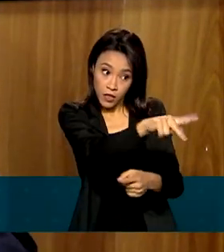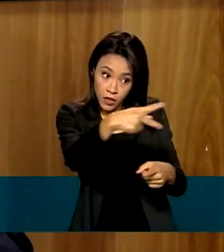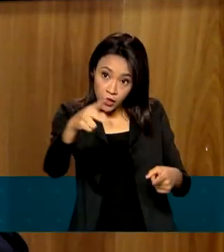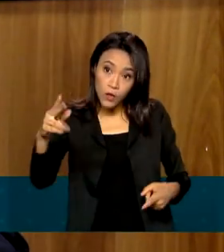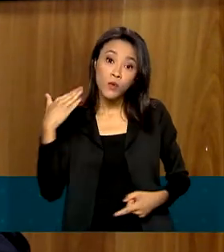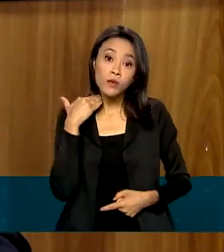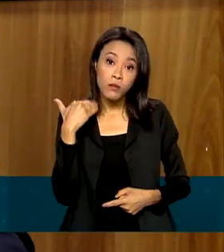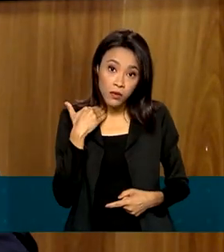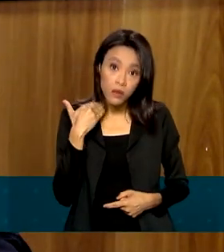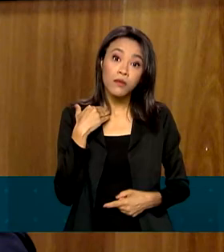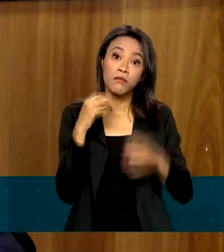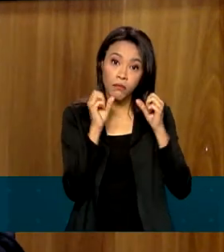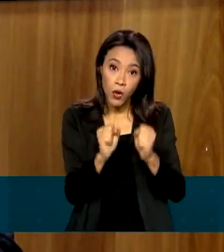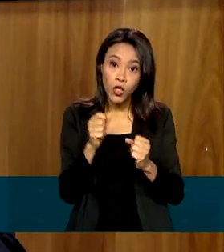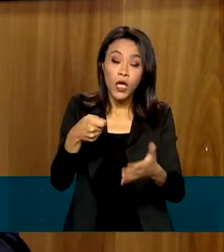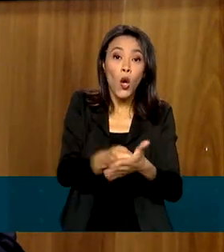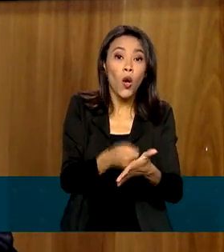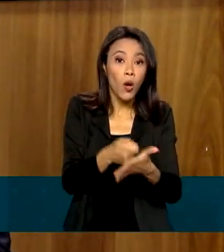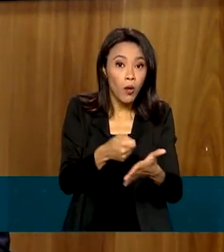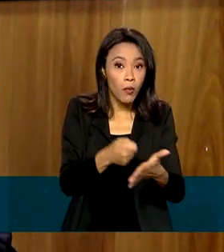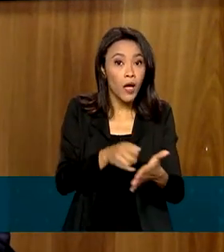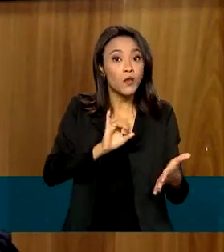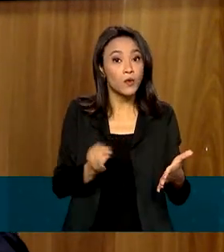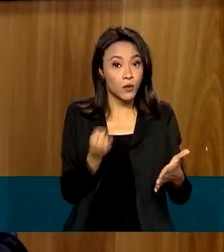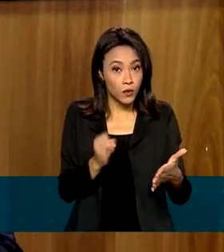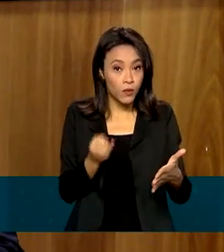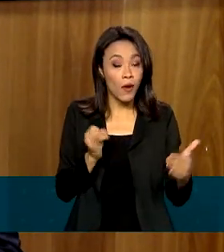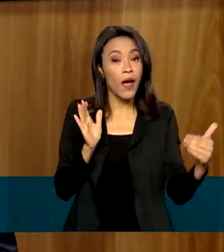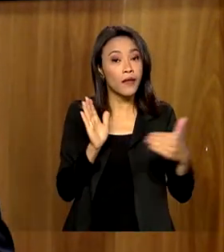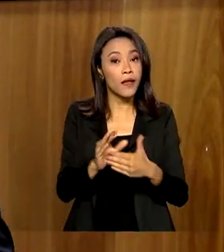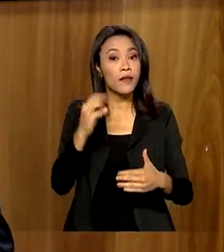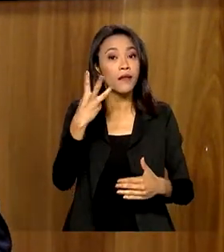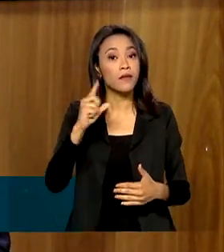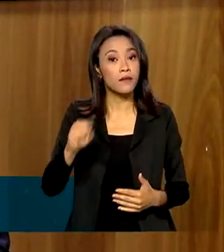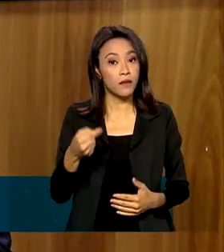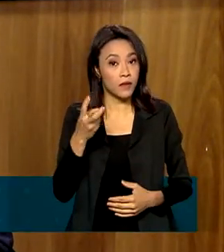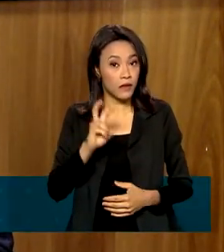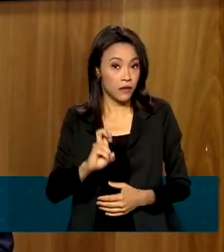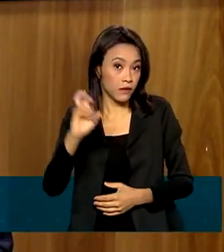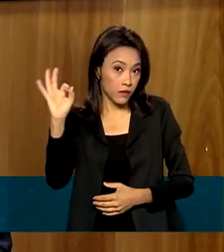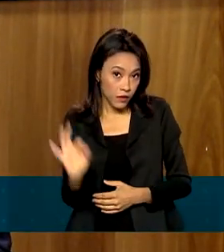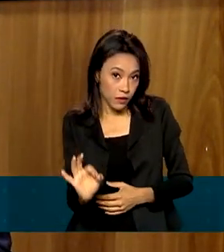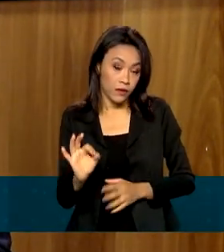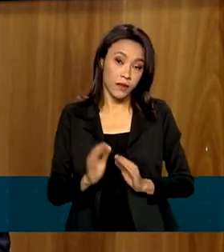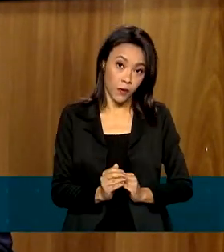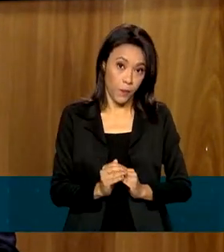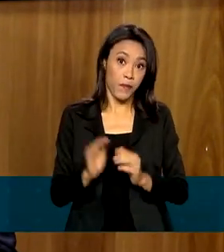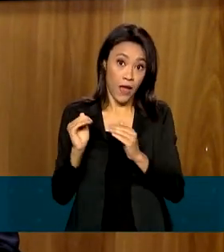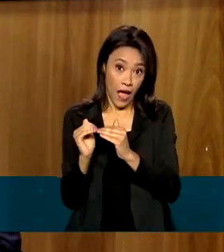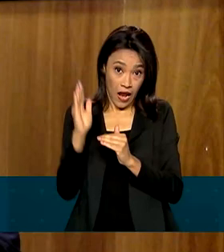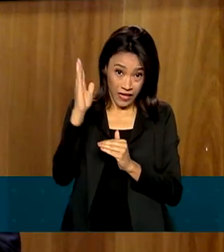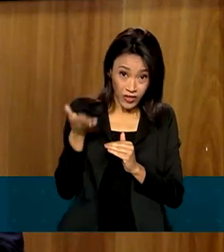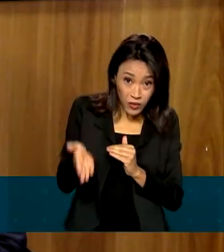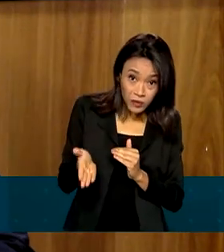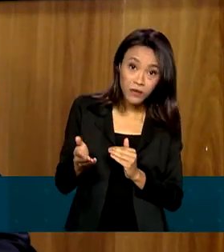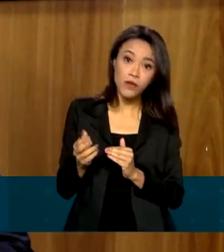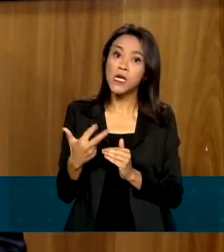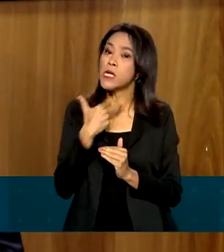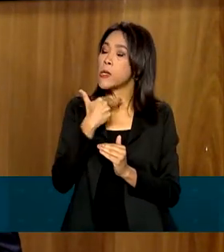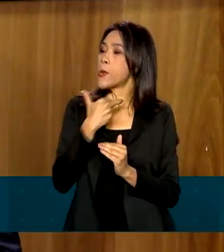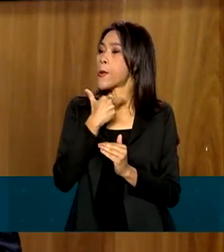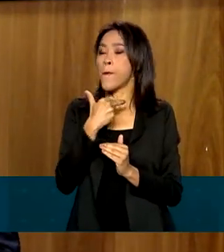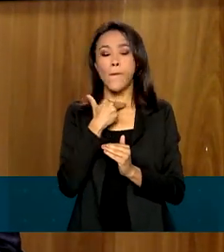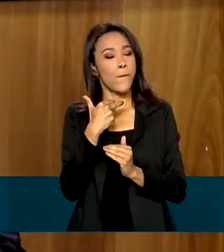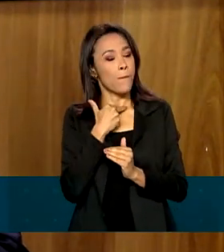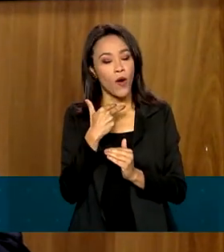habilitadas podem cobrar de taxa de juros é 3,5%. Para além disso, não pode ser cobrada nenhuma taxa